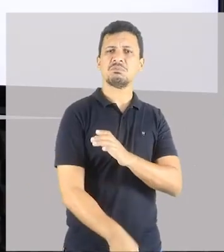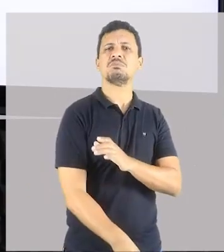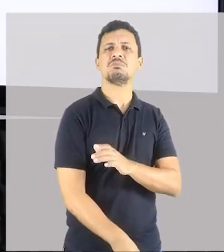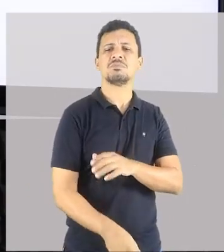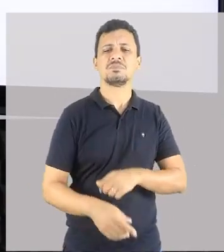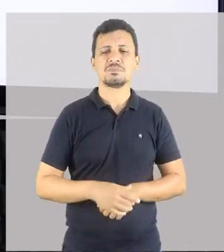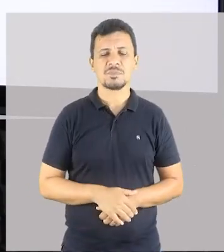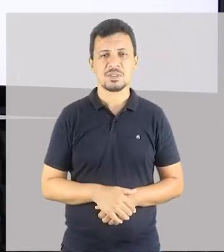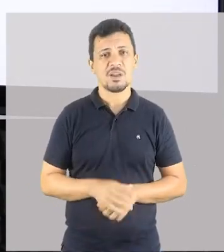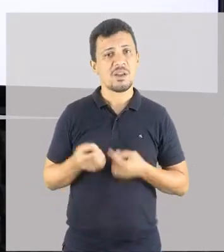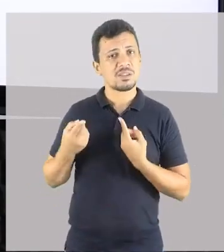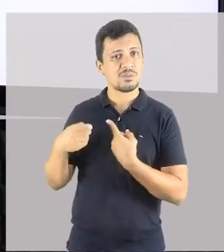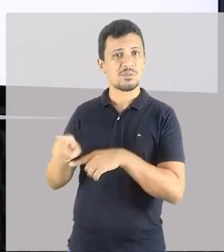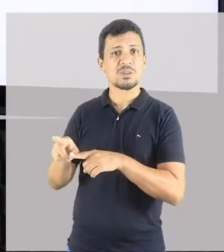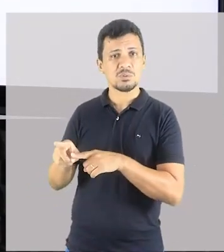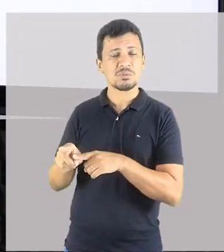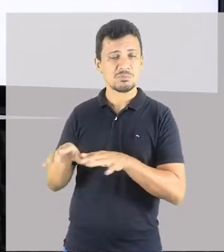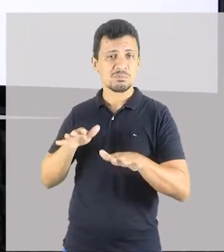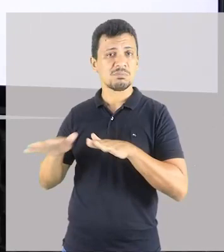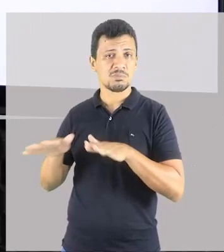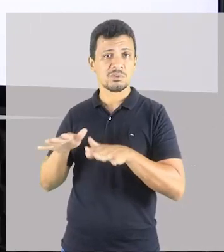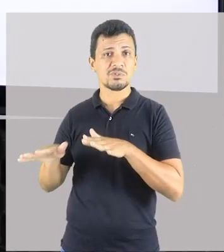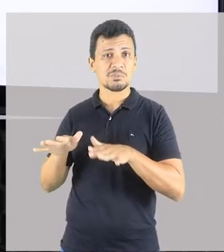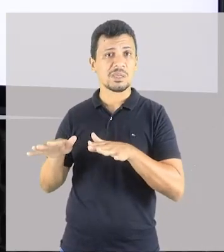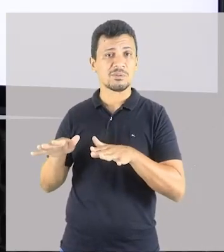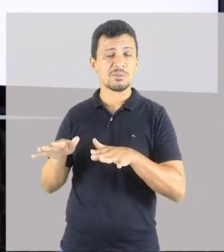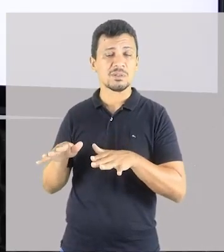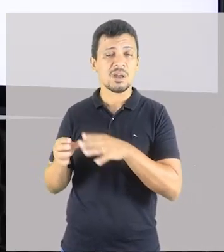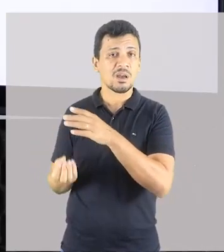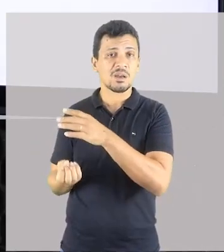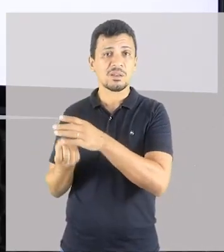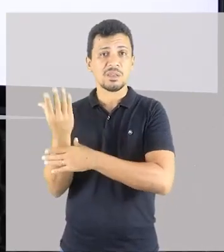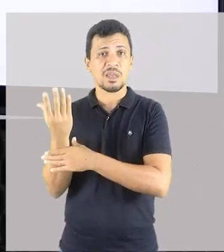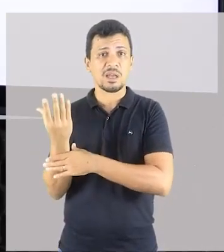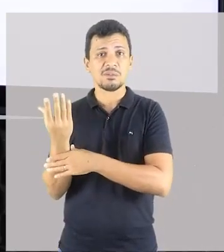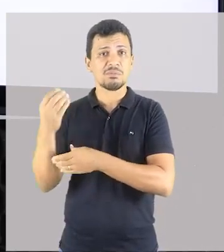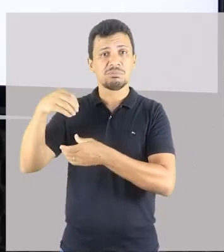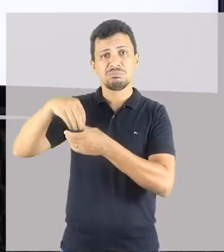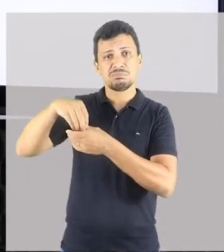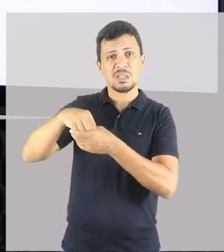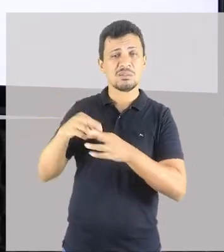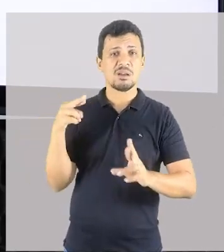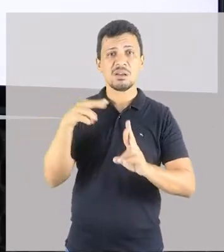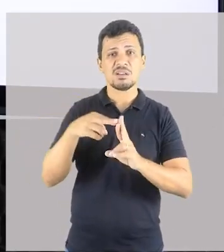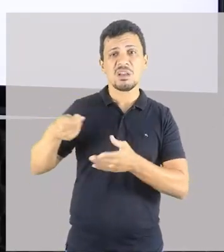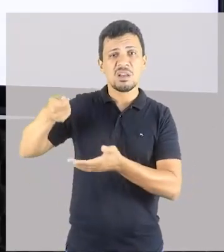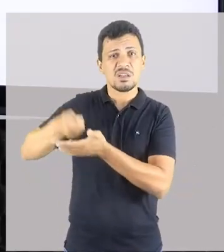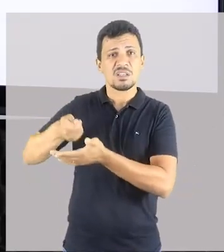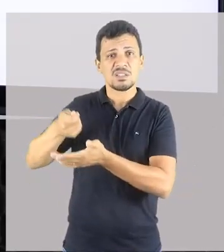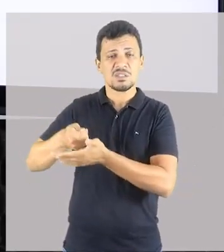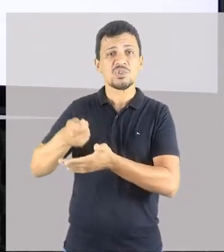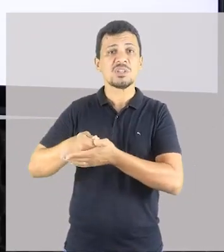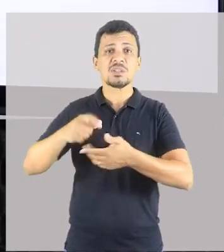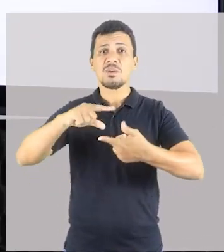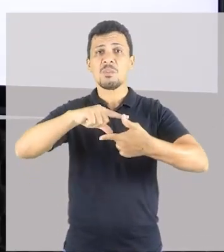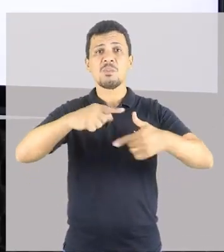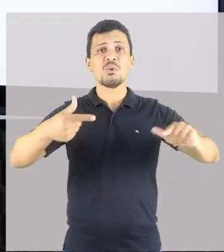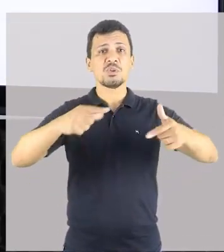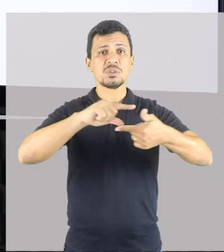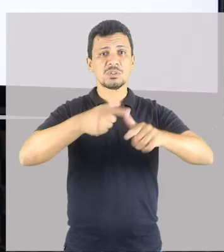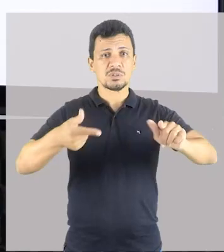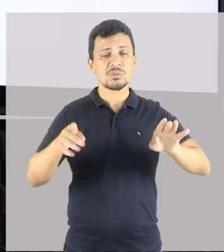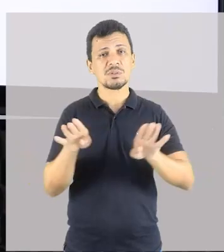eles vão ser contra muitas coisas, né, criadas dentro da referência de exigência do modernismo, principalmente